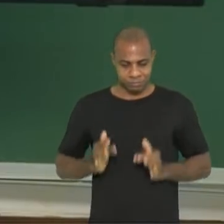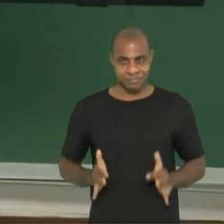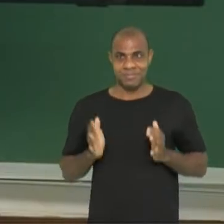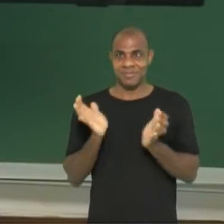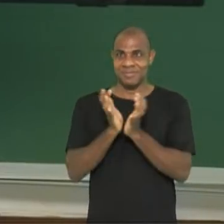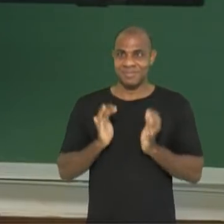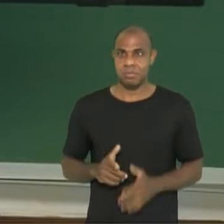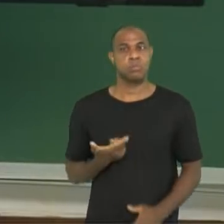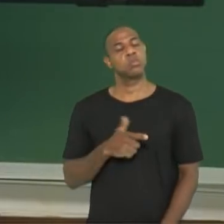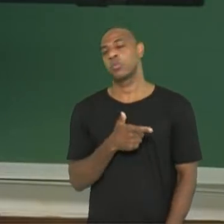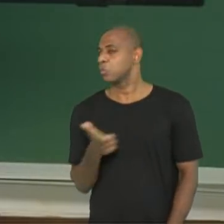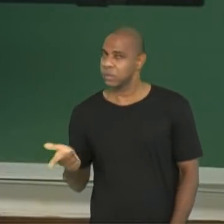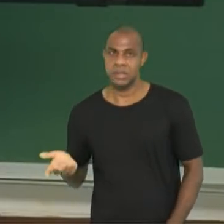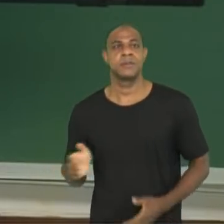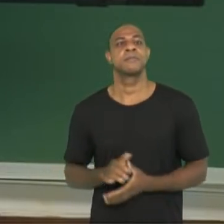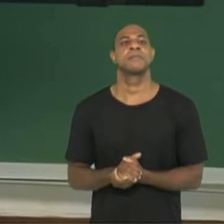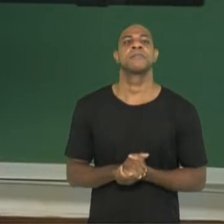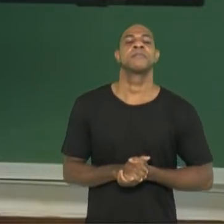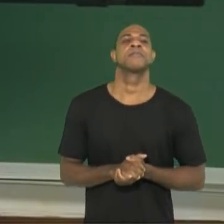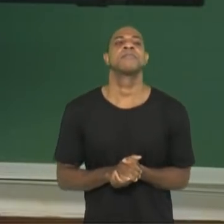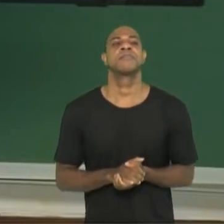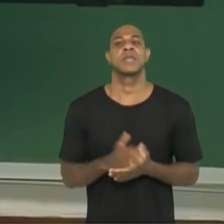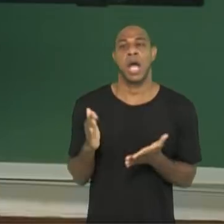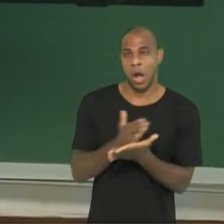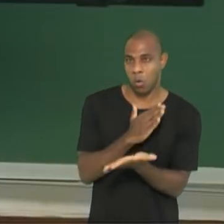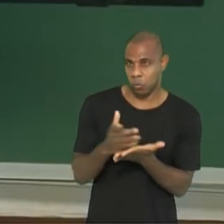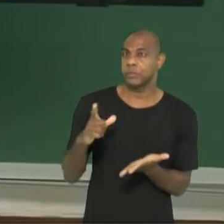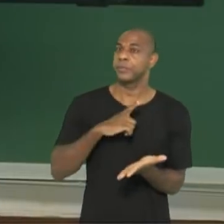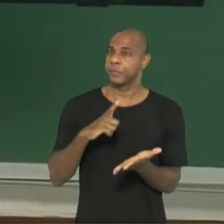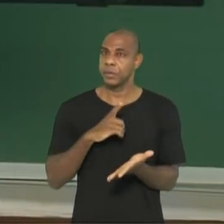apenas com túbulos de Malpighi para vocês não esquecerem.